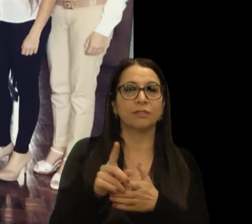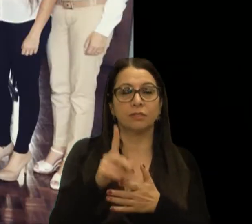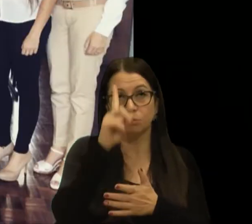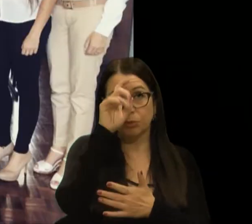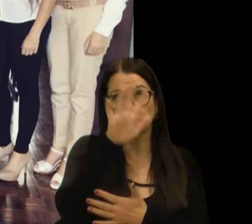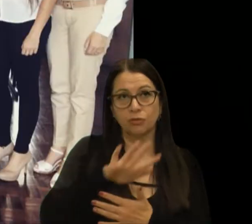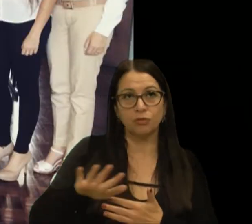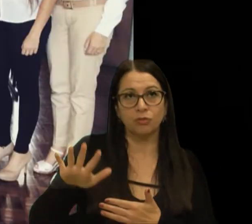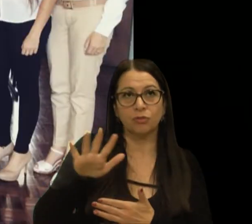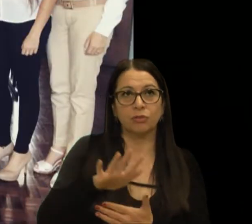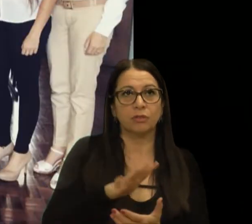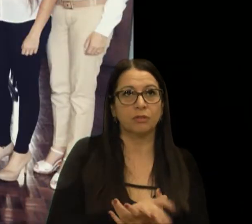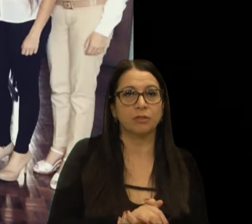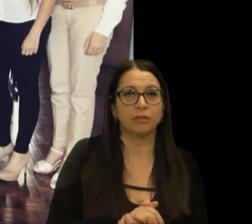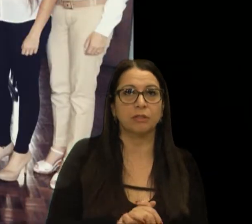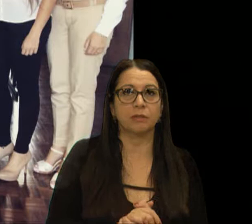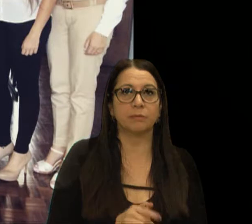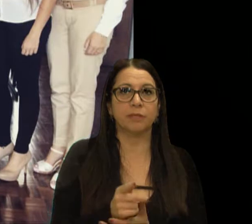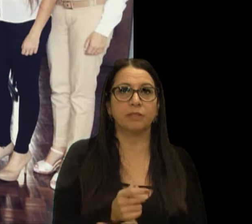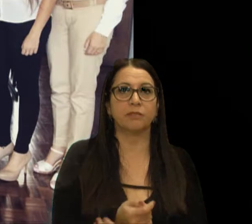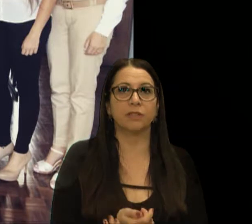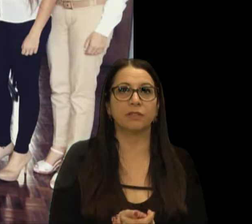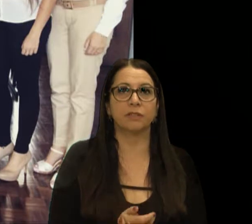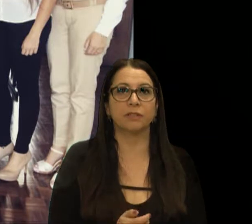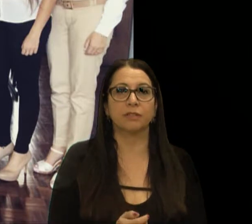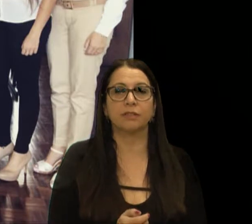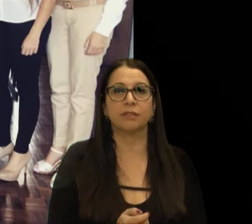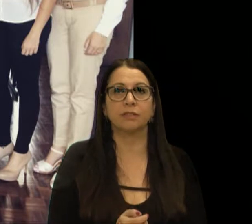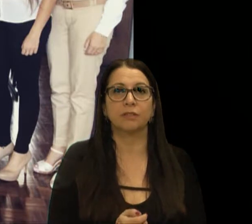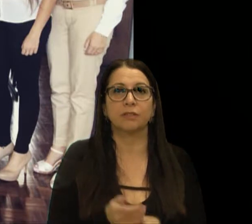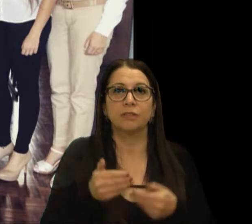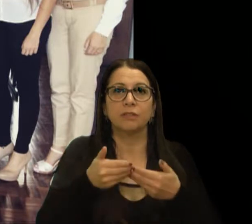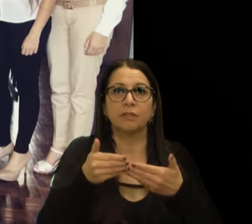as portas e